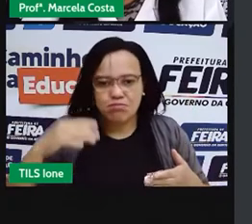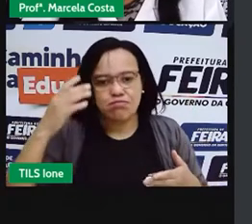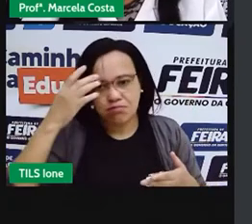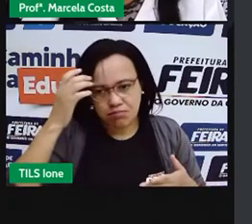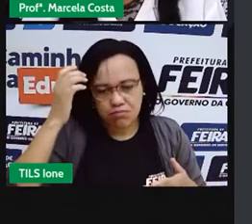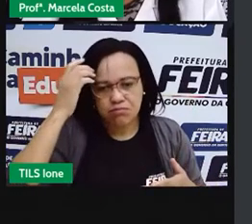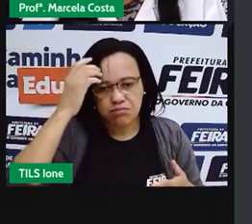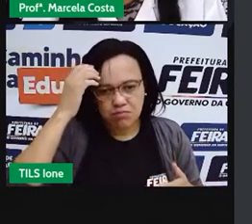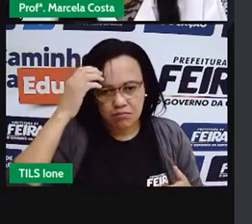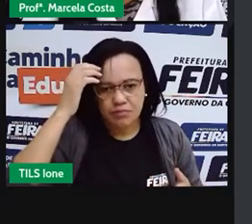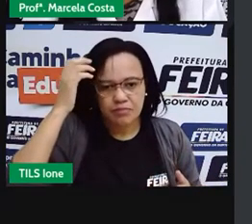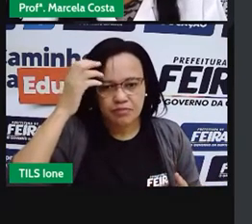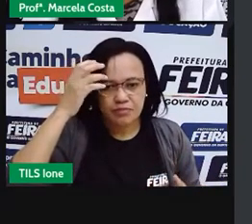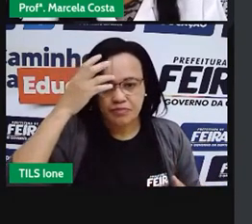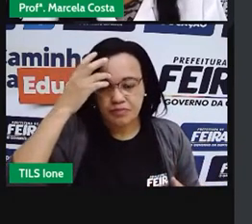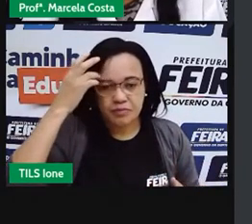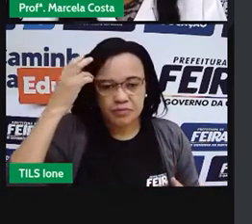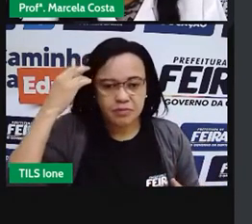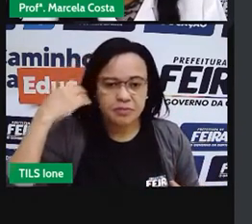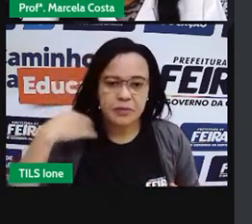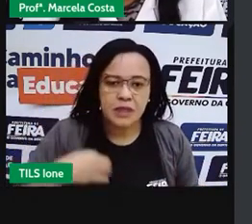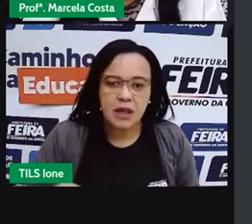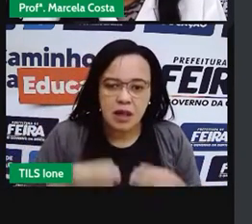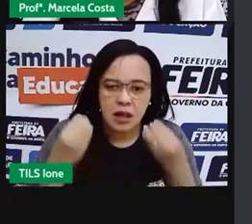O livro secreto da princesa.